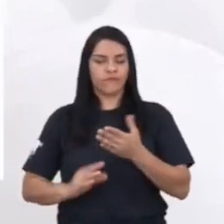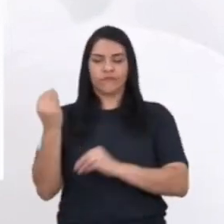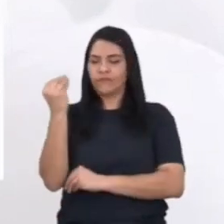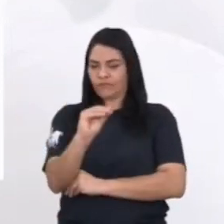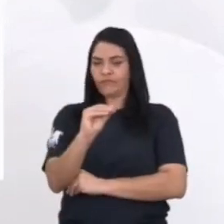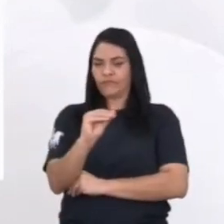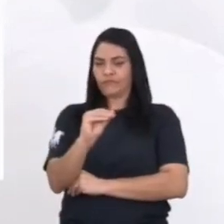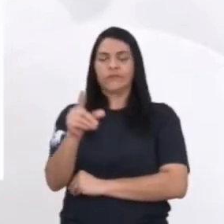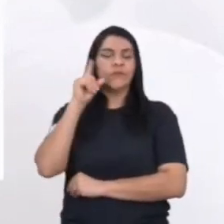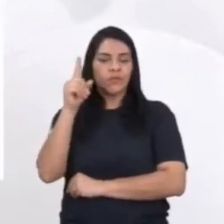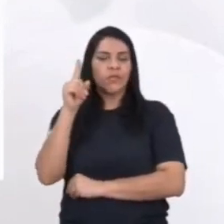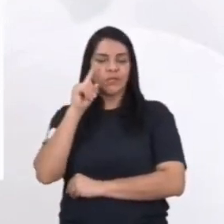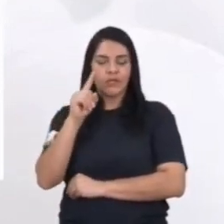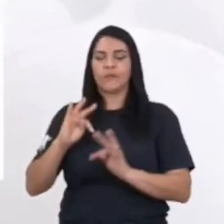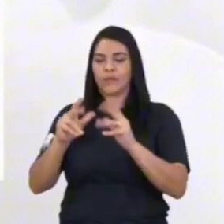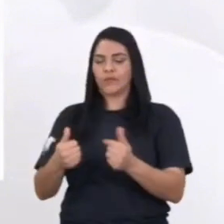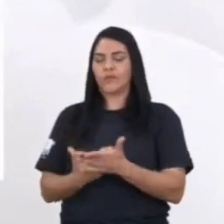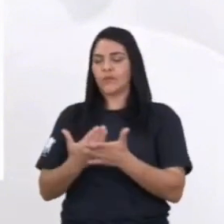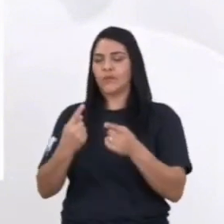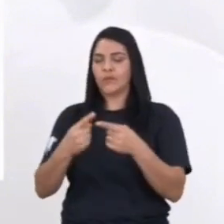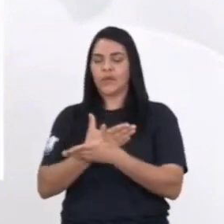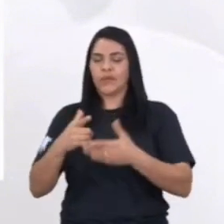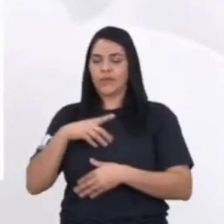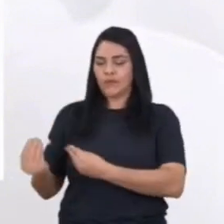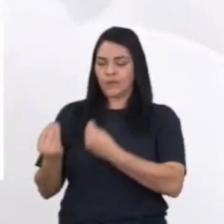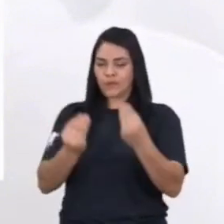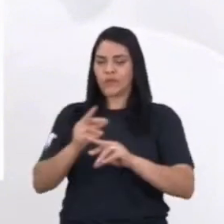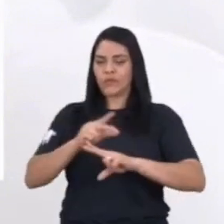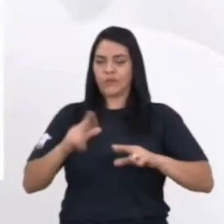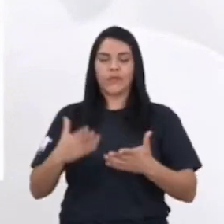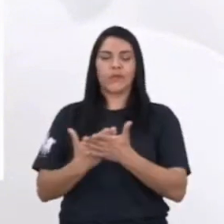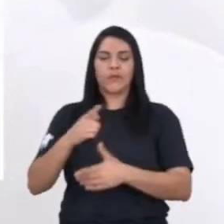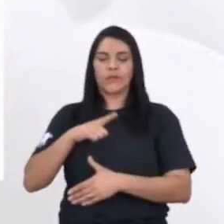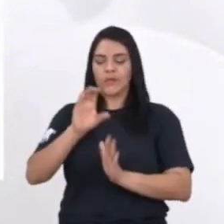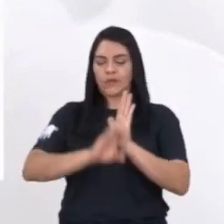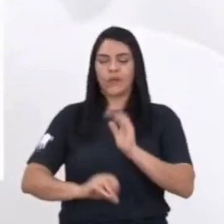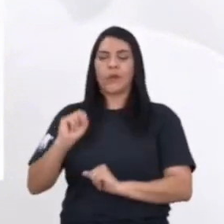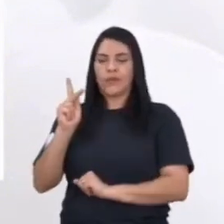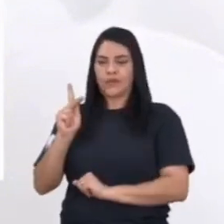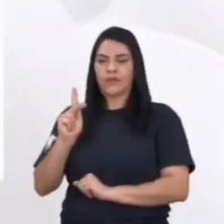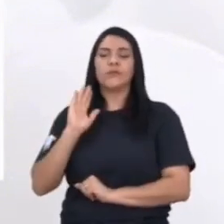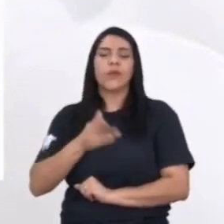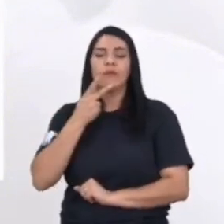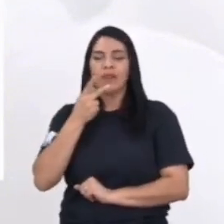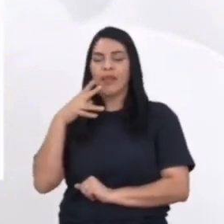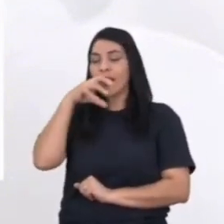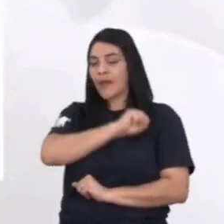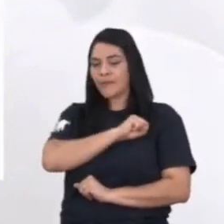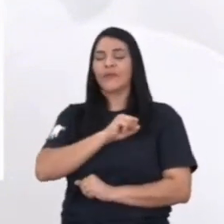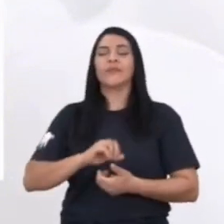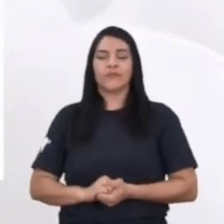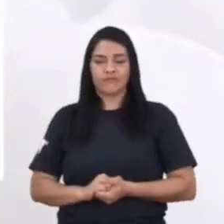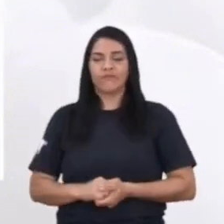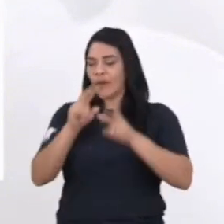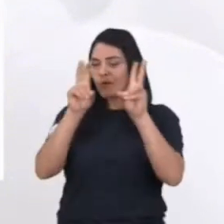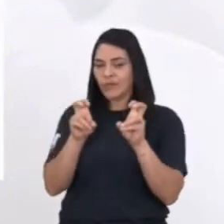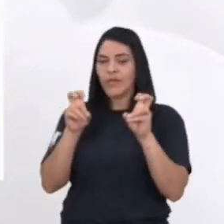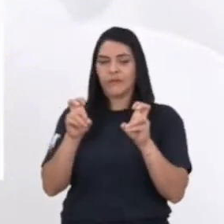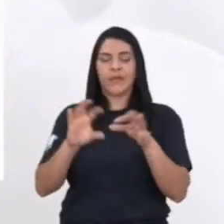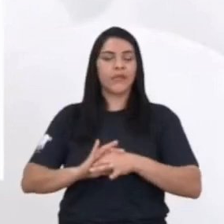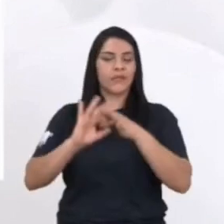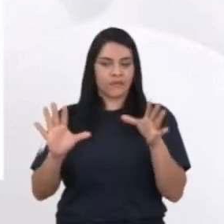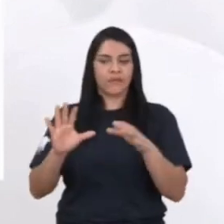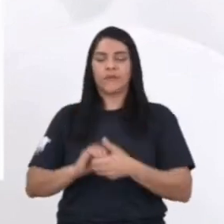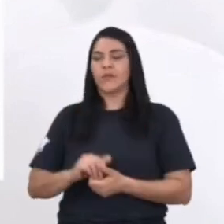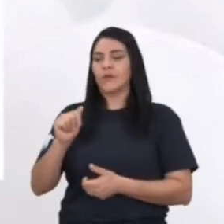enviadas diariamente para esse estudante, porque a gente tem aqui uma distribuição entre as diferentes aulas que ele tem na grade curricular. Tudo bem? Então, eu falei muito rapidinho aqui. Esse tema tá disponível